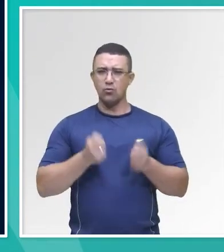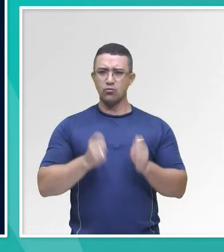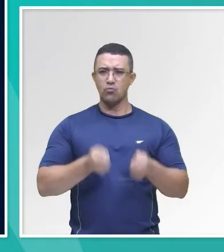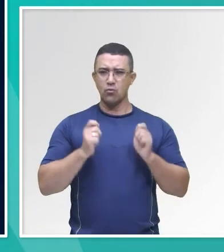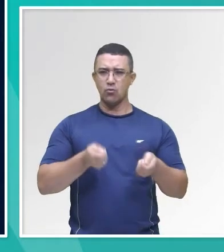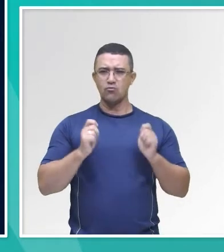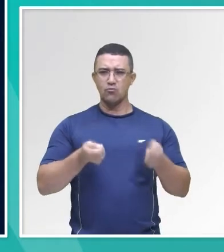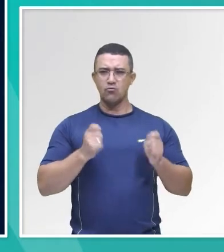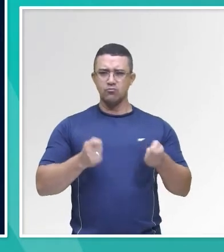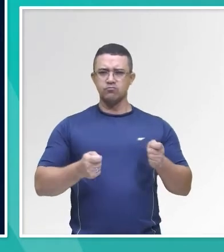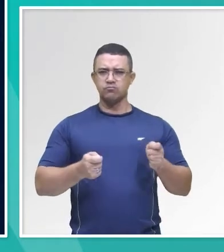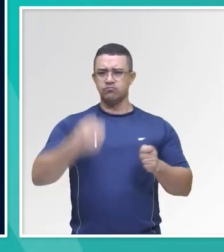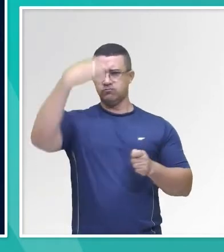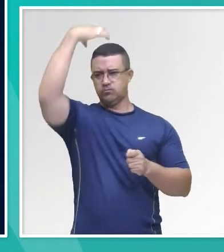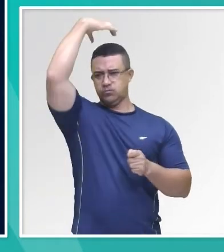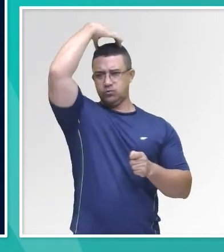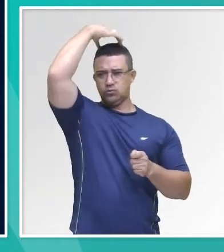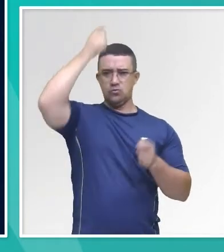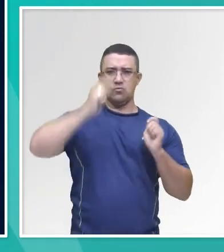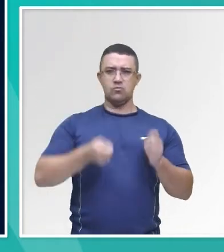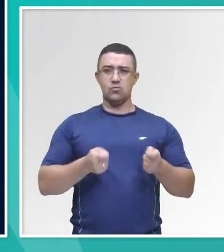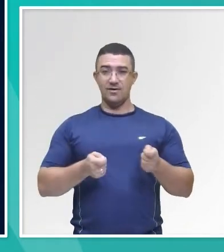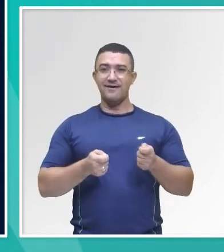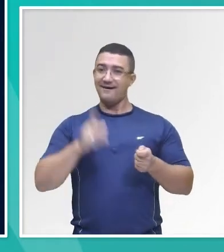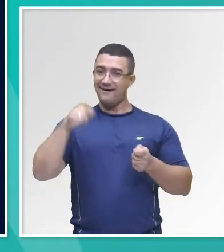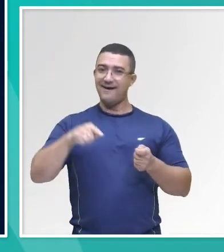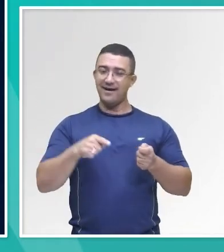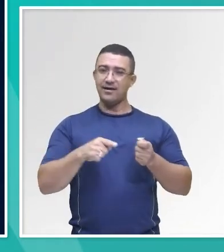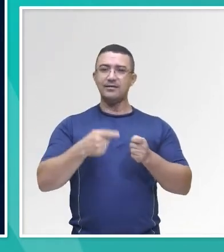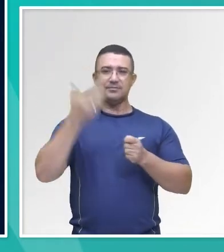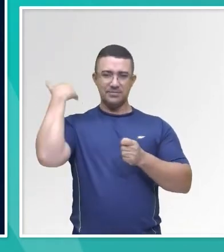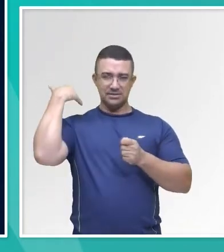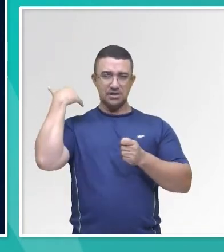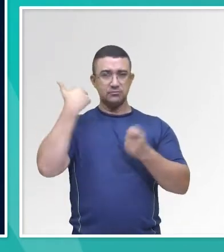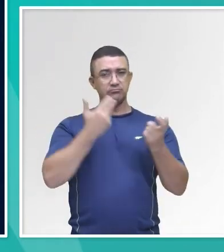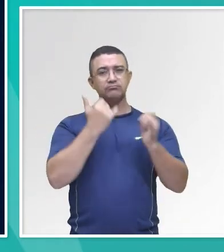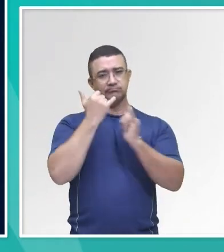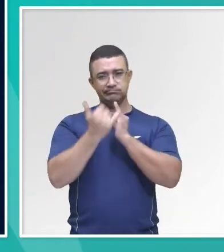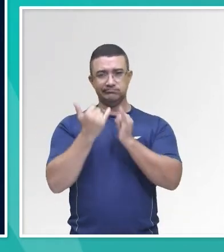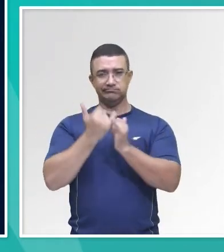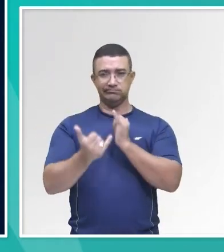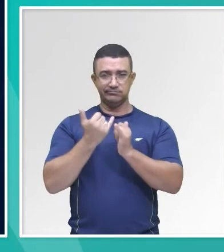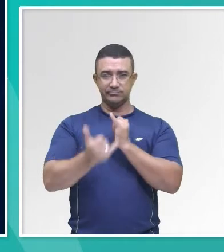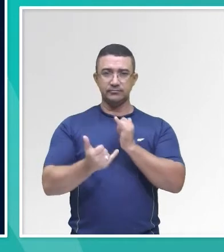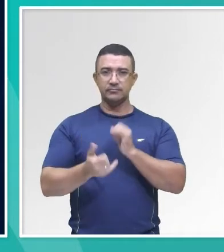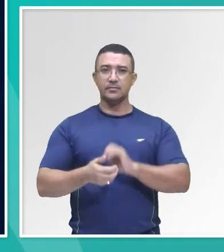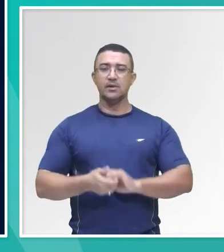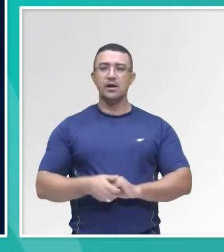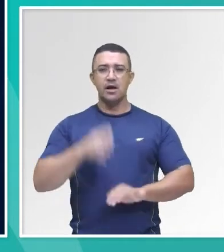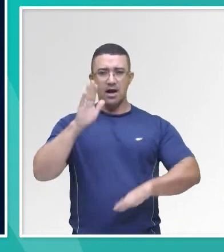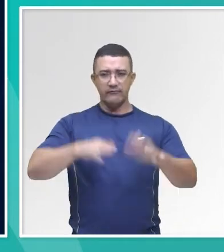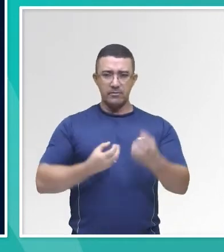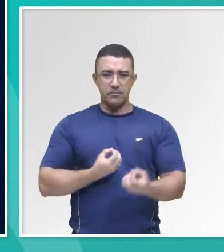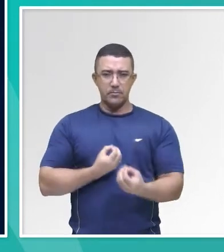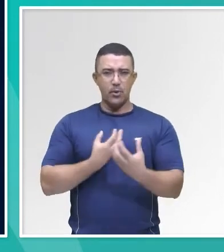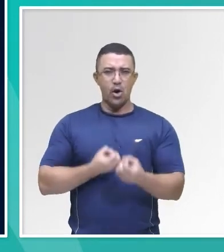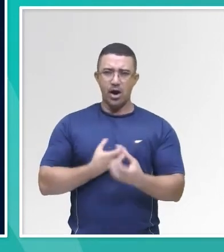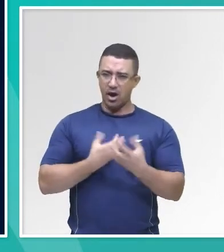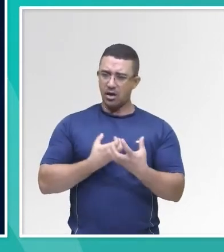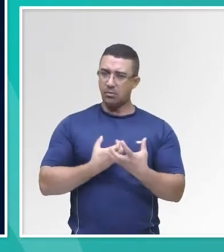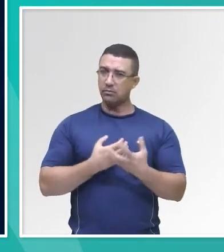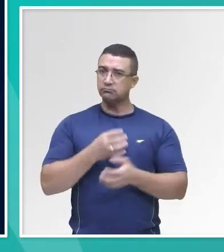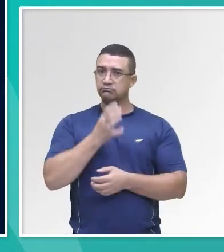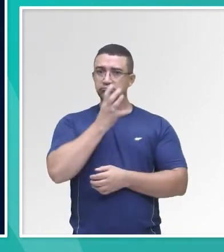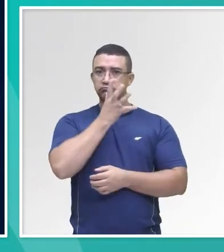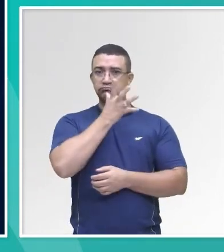Homero, os Lusíadas, que caracterizaram. Então, como eram longos poemas, eles passaram a